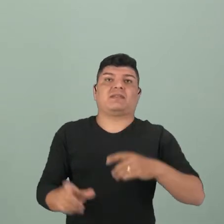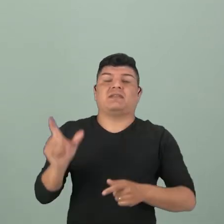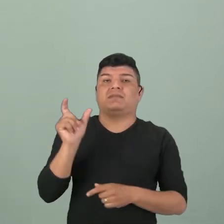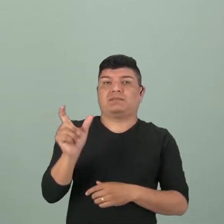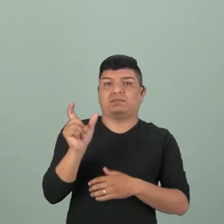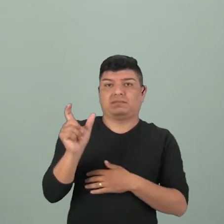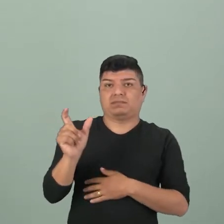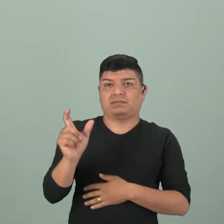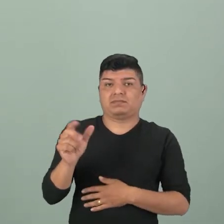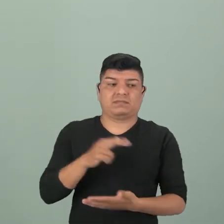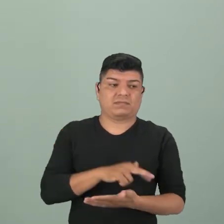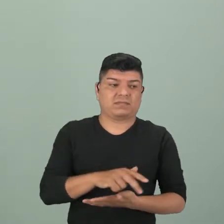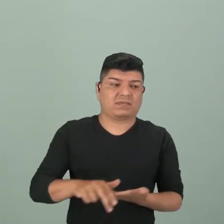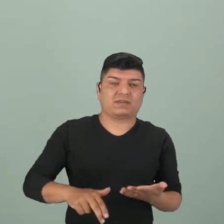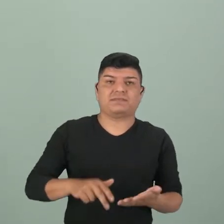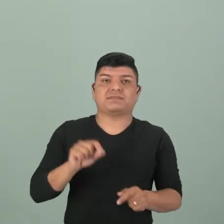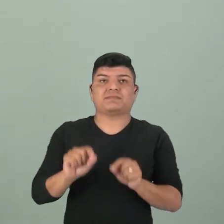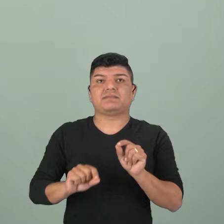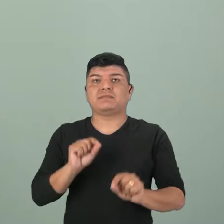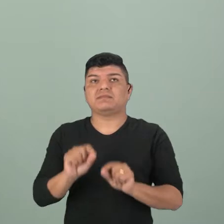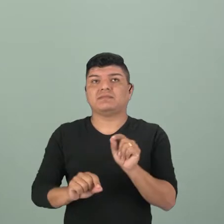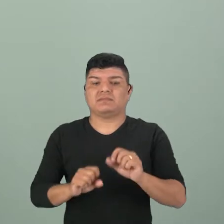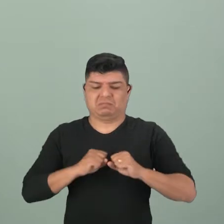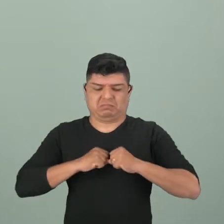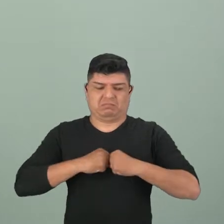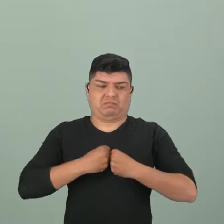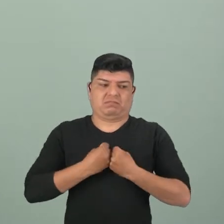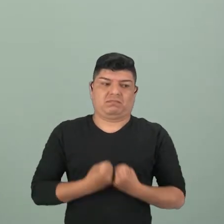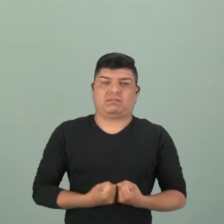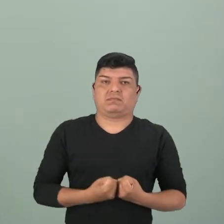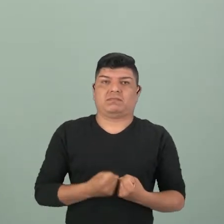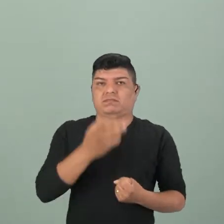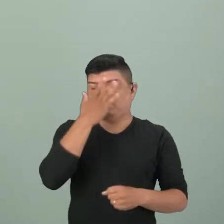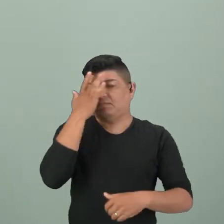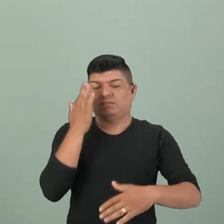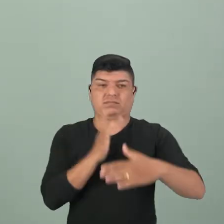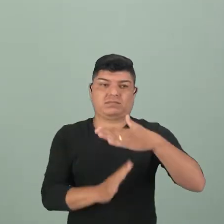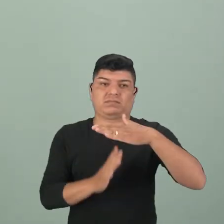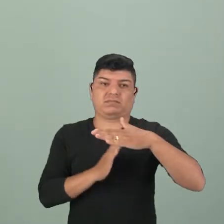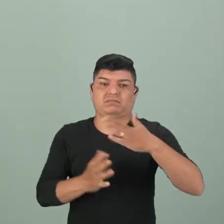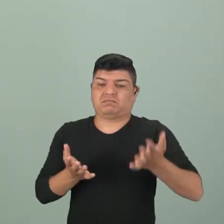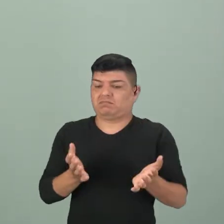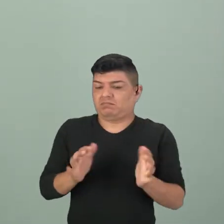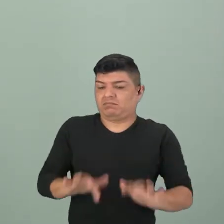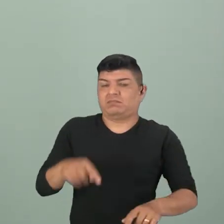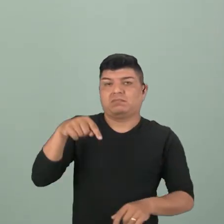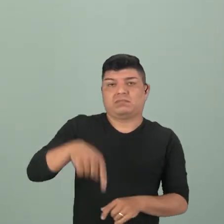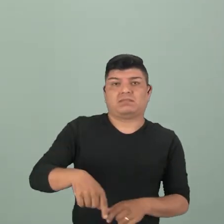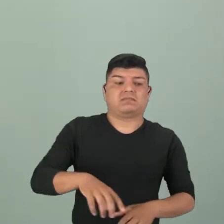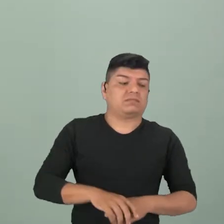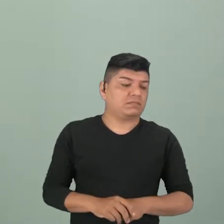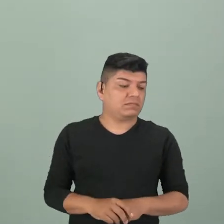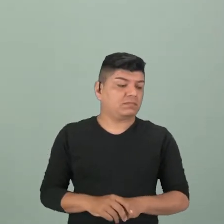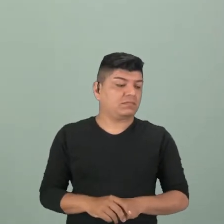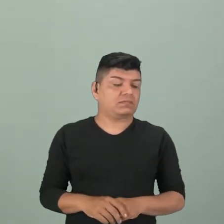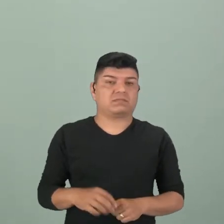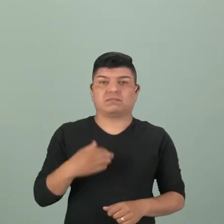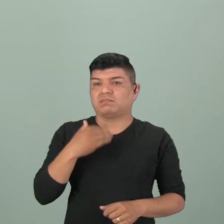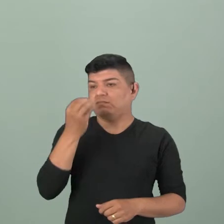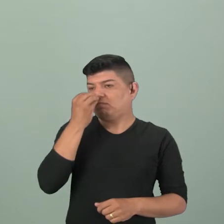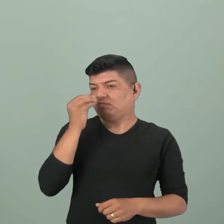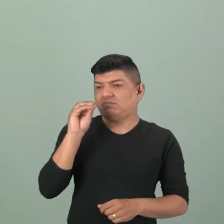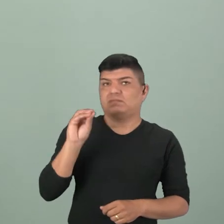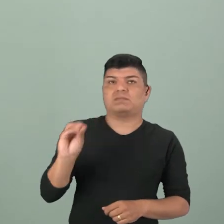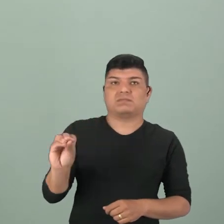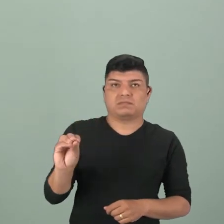vai encontrar, muitas vezes, ele se referindo a ódio a estrangeiros, ou seja, eu não quero vocês aqui. Eles chegam a ter